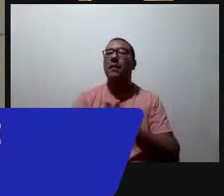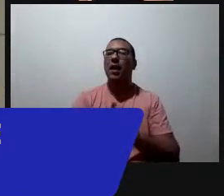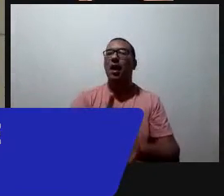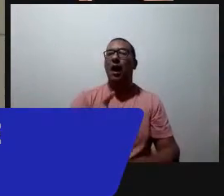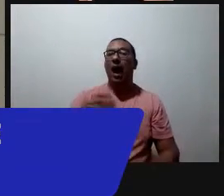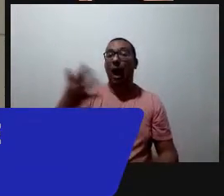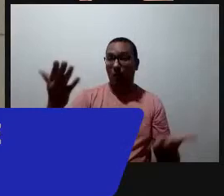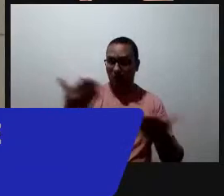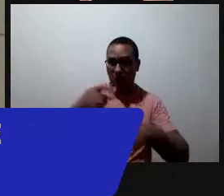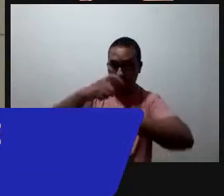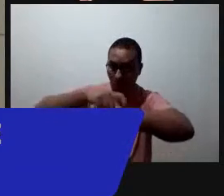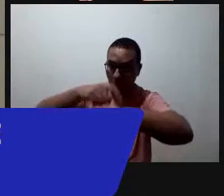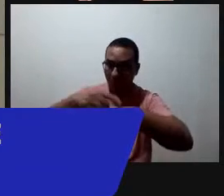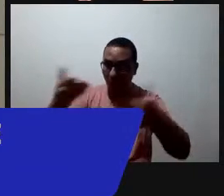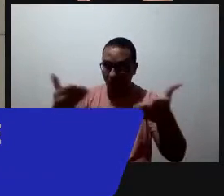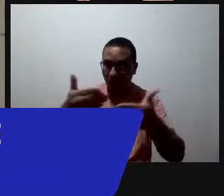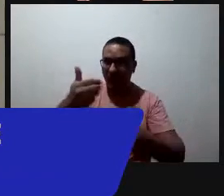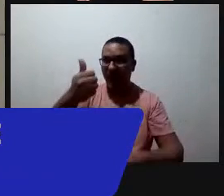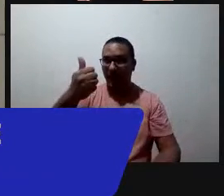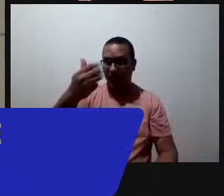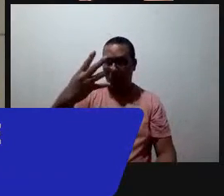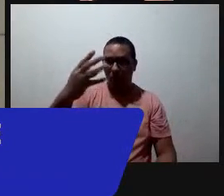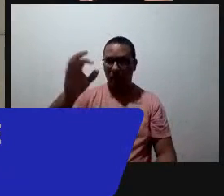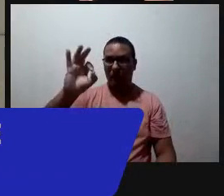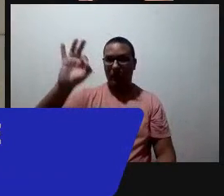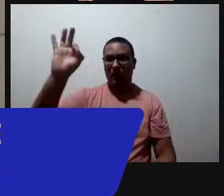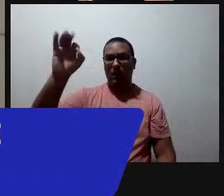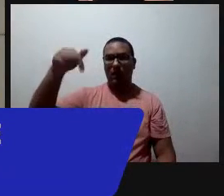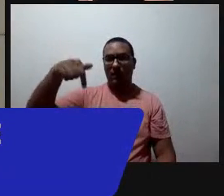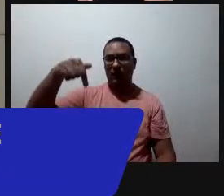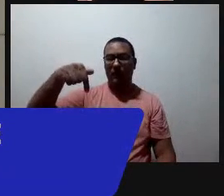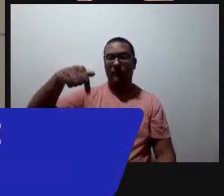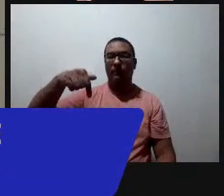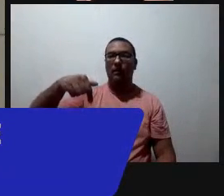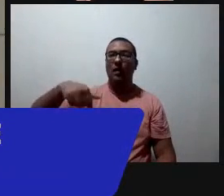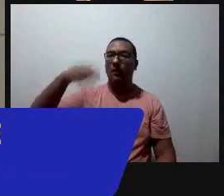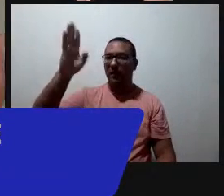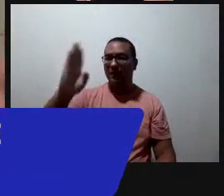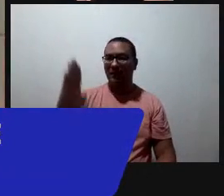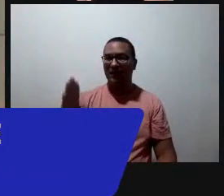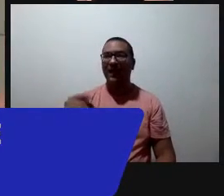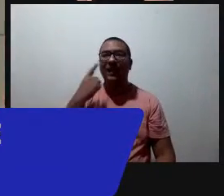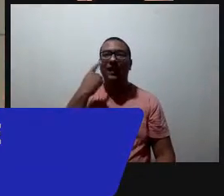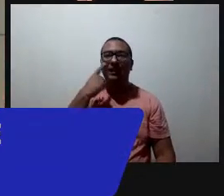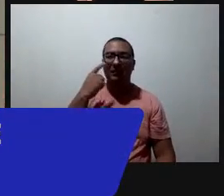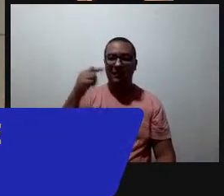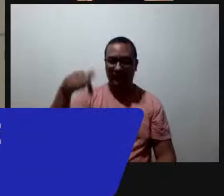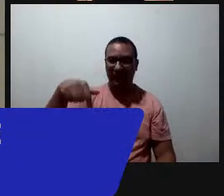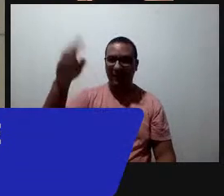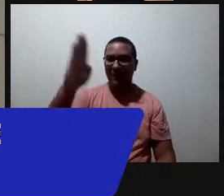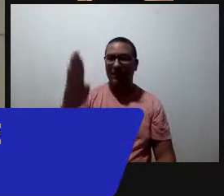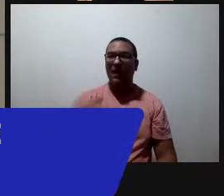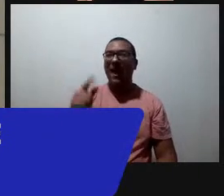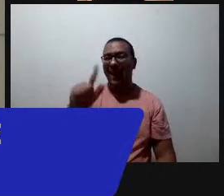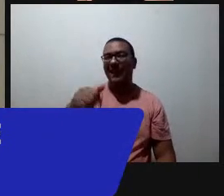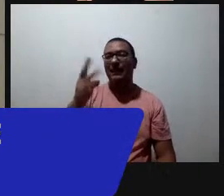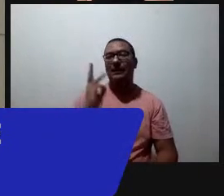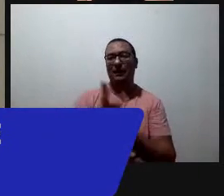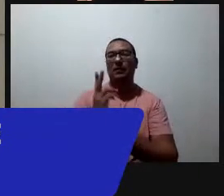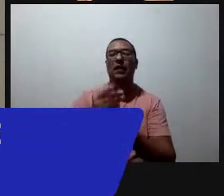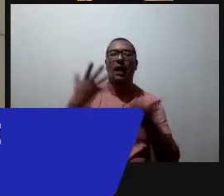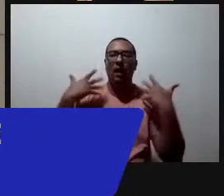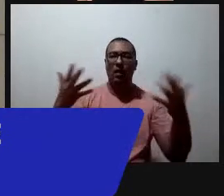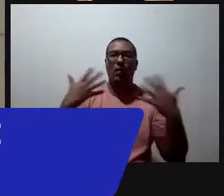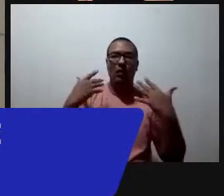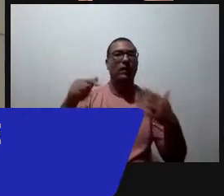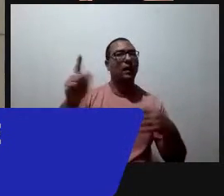14 graus, só para a gente ter uma ideia do que é o Brasil. O Brasil, quando a gente fala o Brasil, a gente acha que é 30 graus. Não, aqui no sul